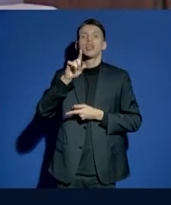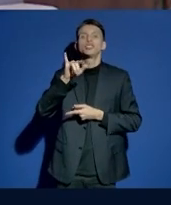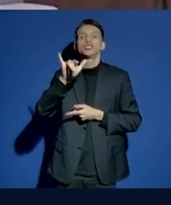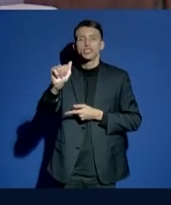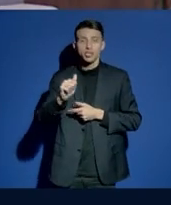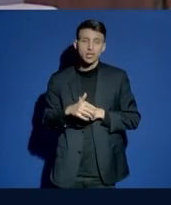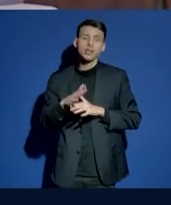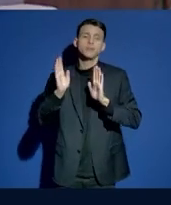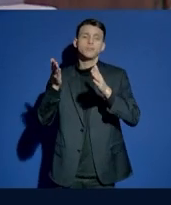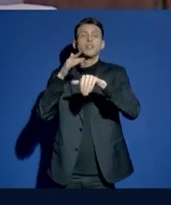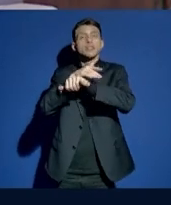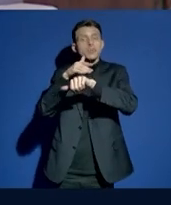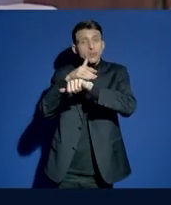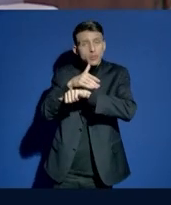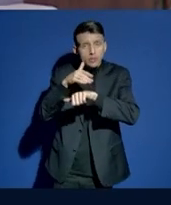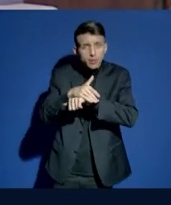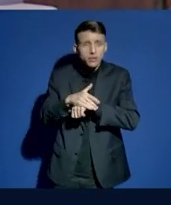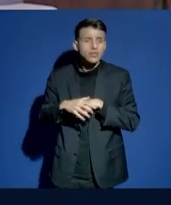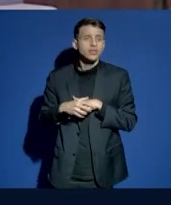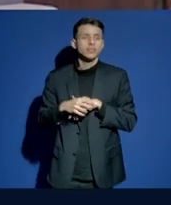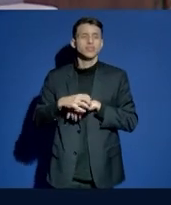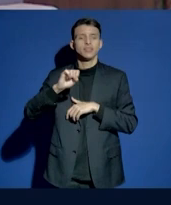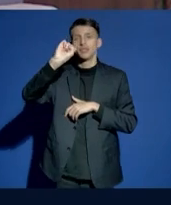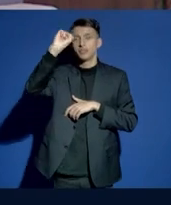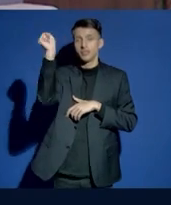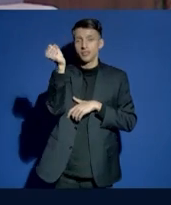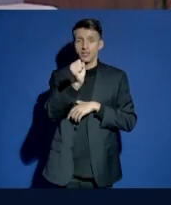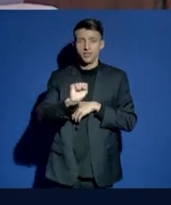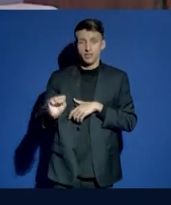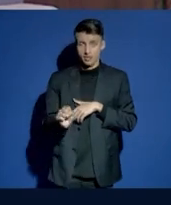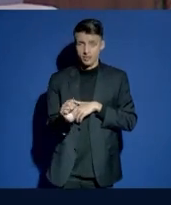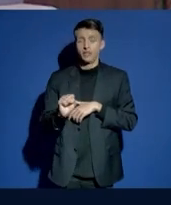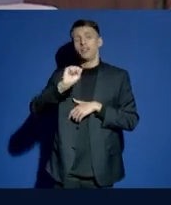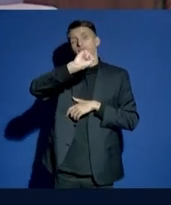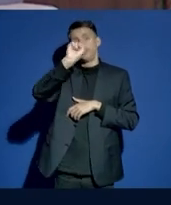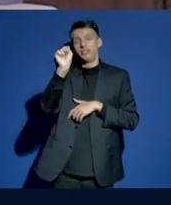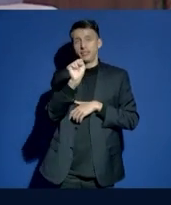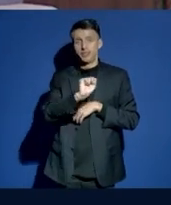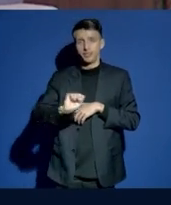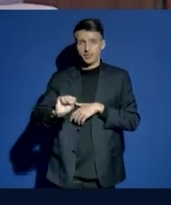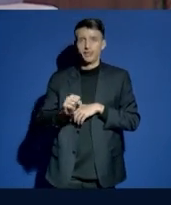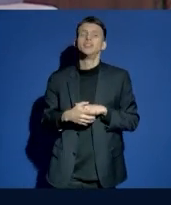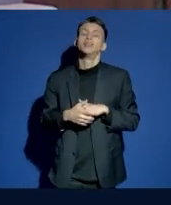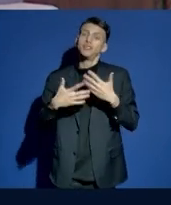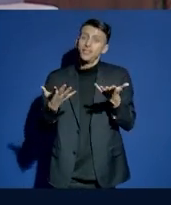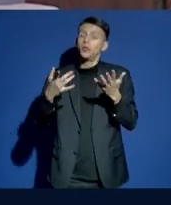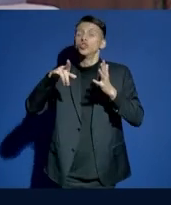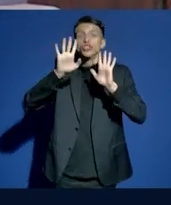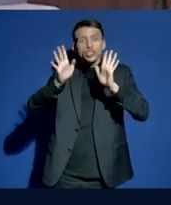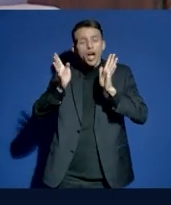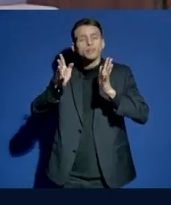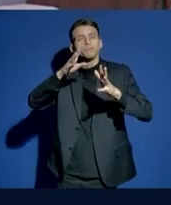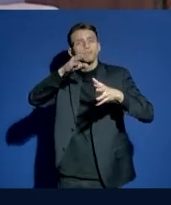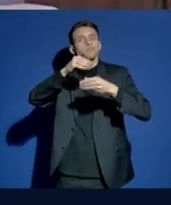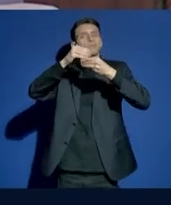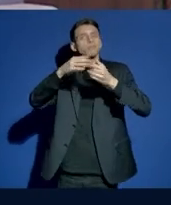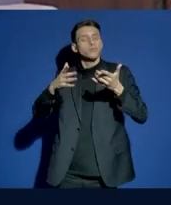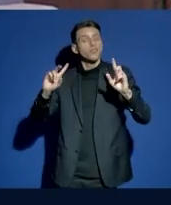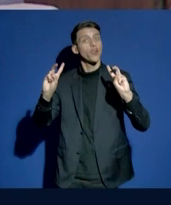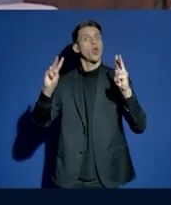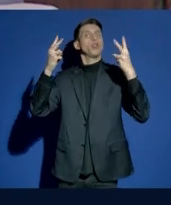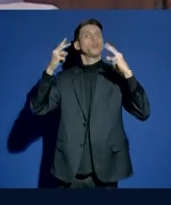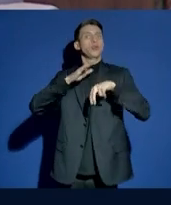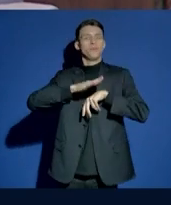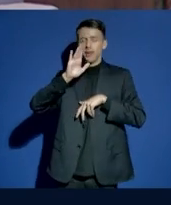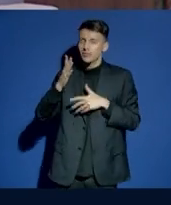liderou, participou da liderança, que foi um dos grandes movimentos de agregação de valor, né, que é o sonho da indústria de proteína, né, transformar